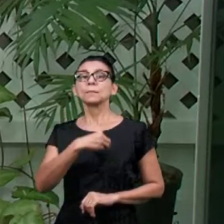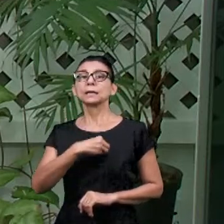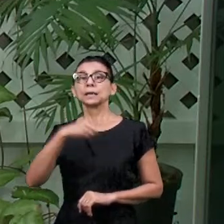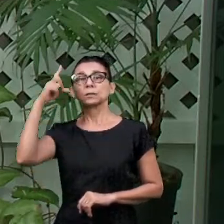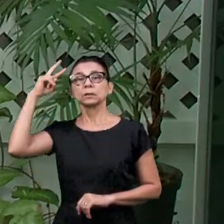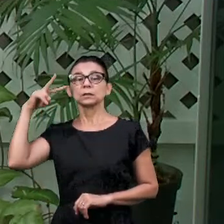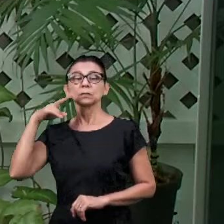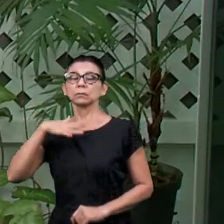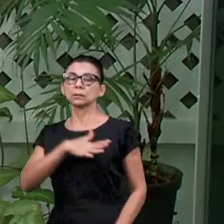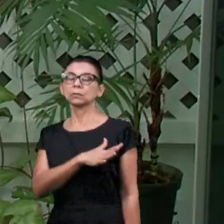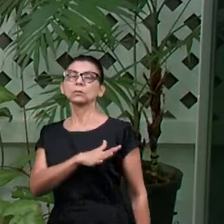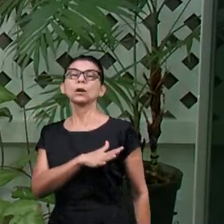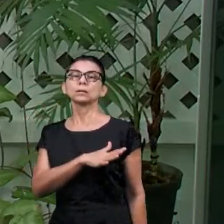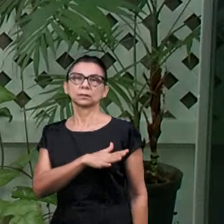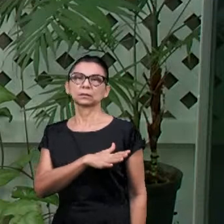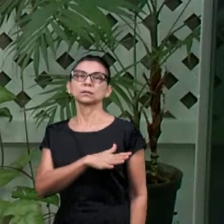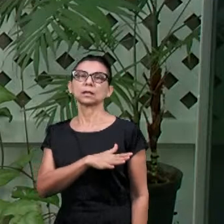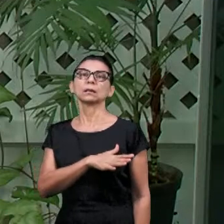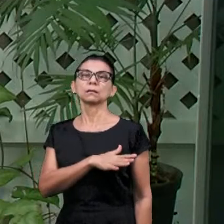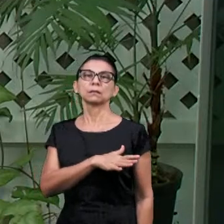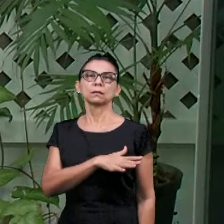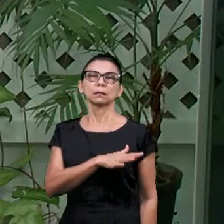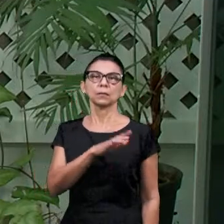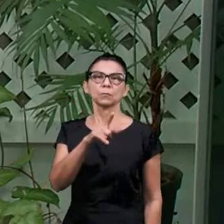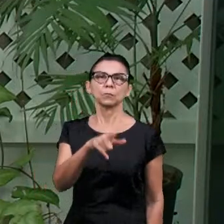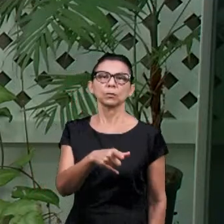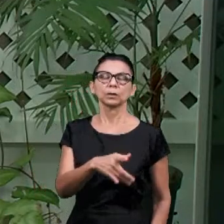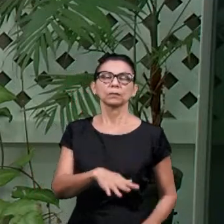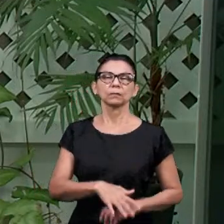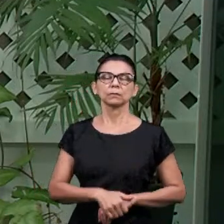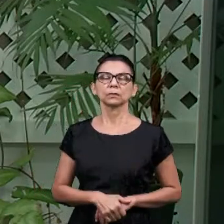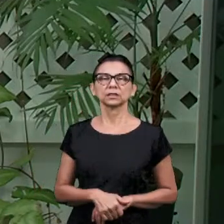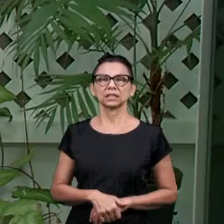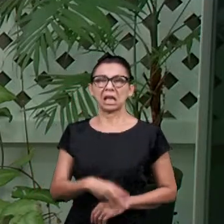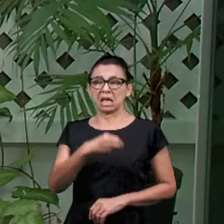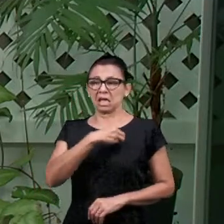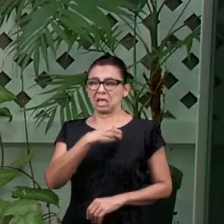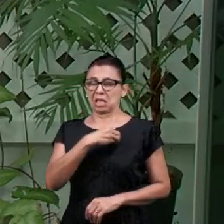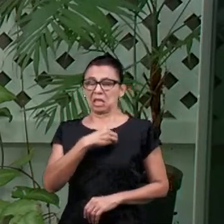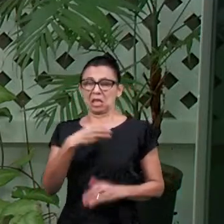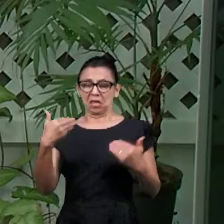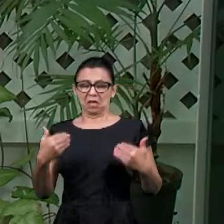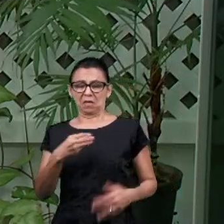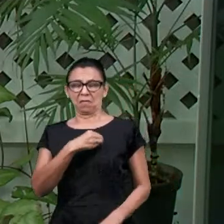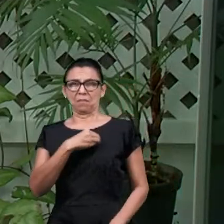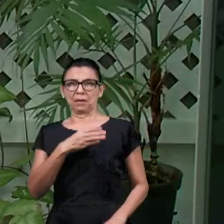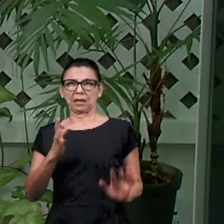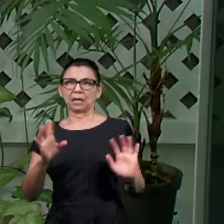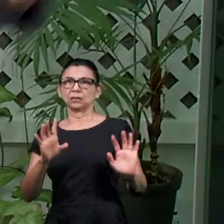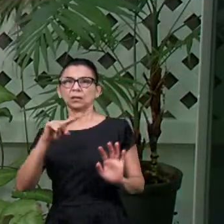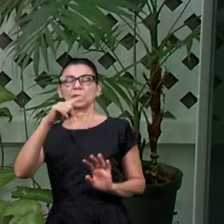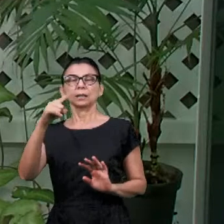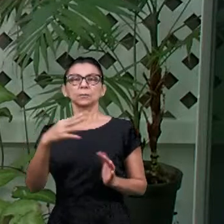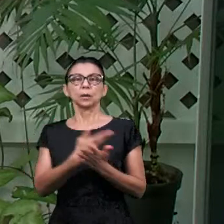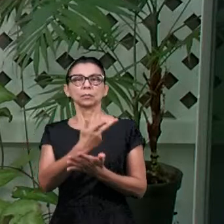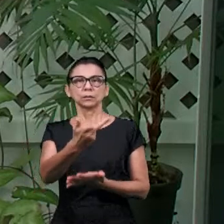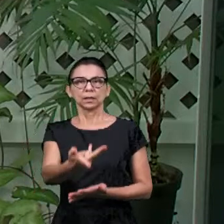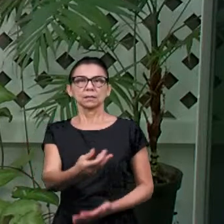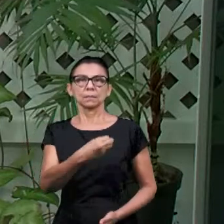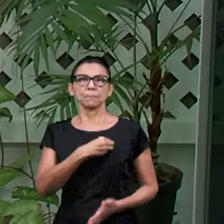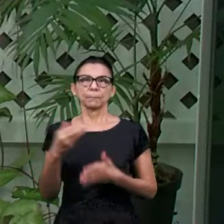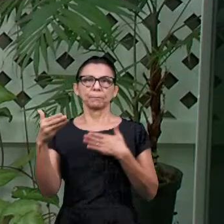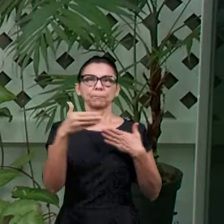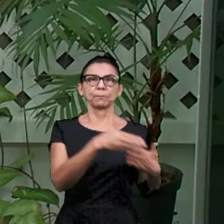Às vezes você nomina o pecado, daqui a pouco o camarada está botando você, fazendo um processo, porque você falou a respeito de um pecado dele. Que